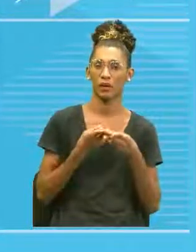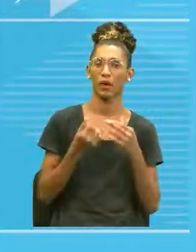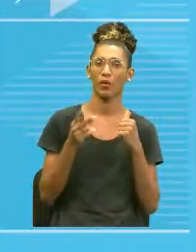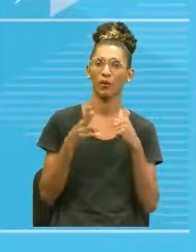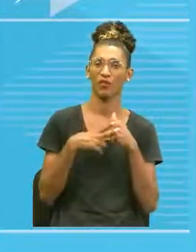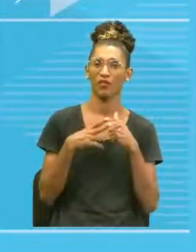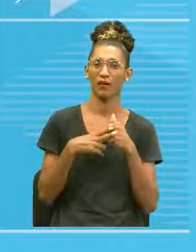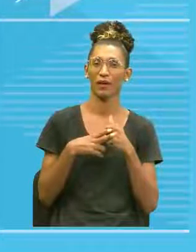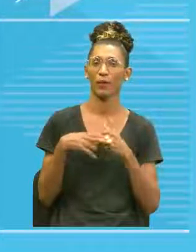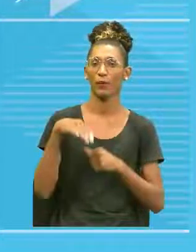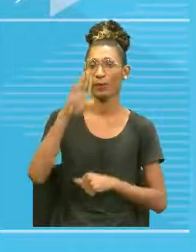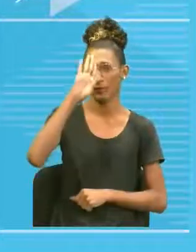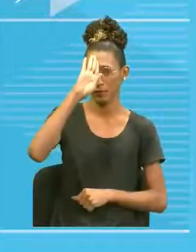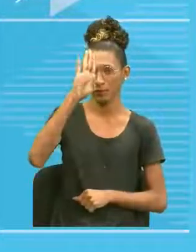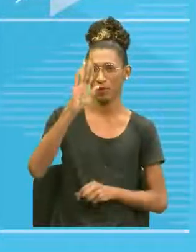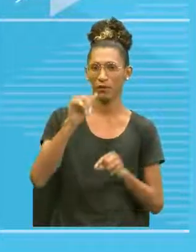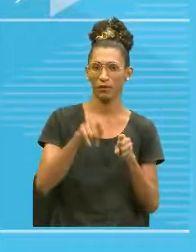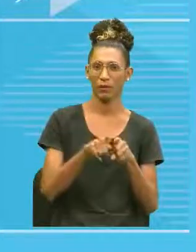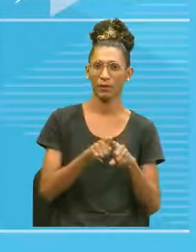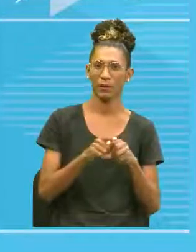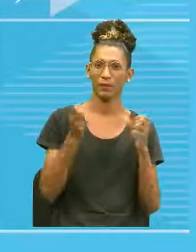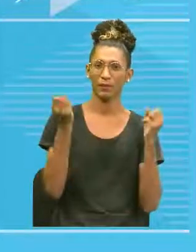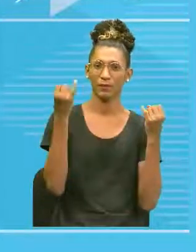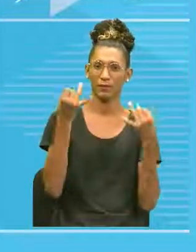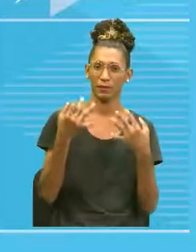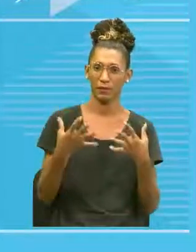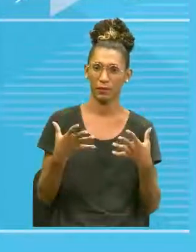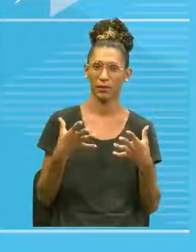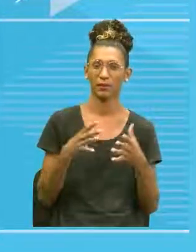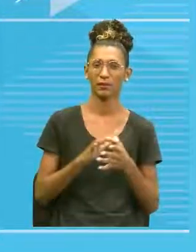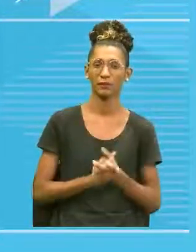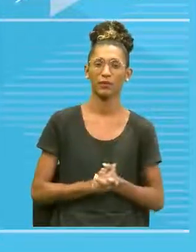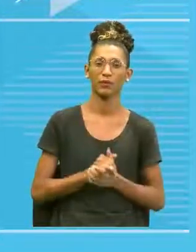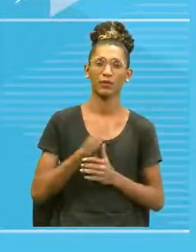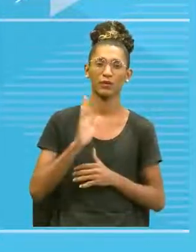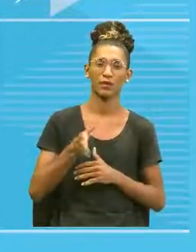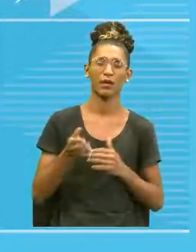principal e para dizer o que é que havia acontecido